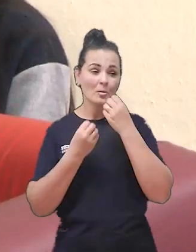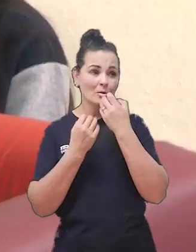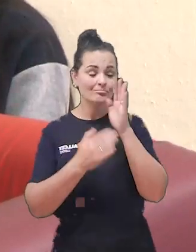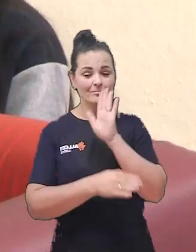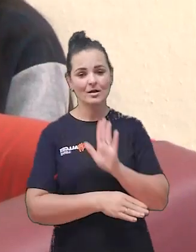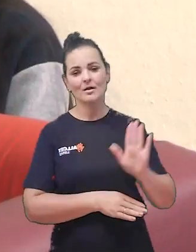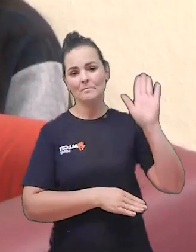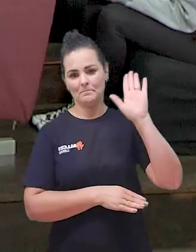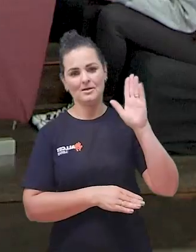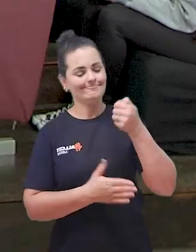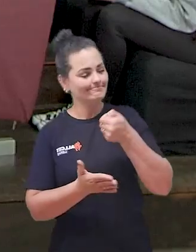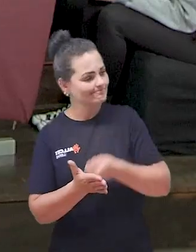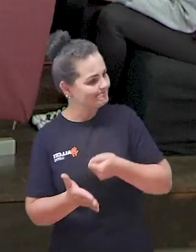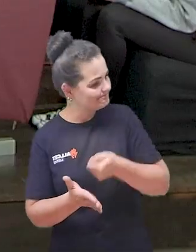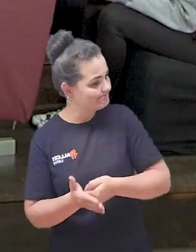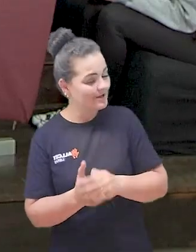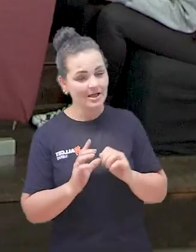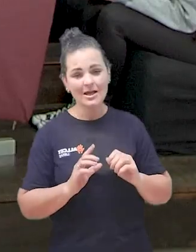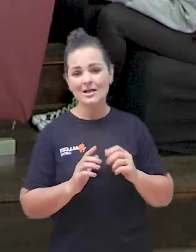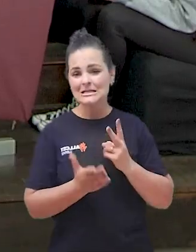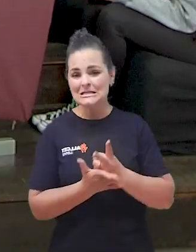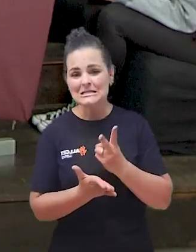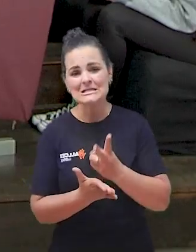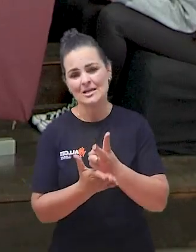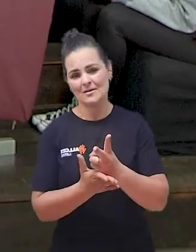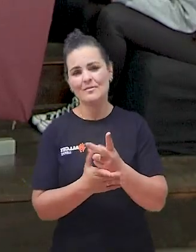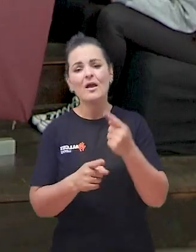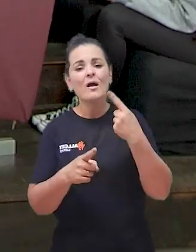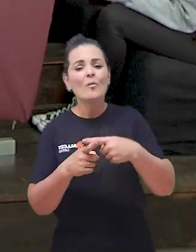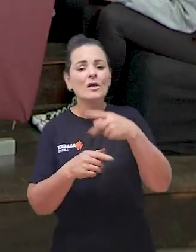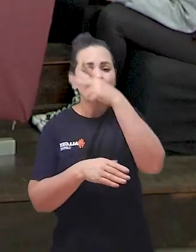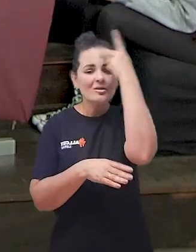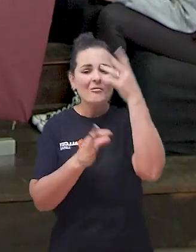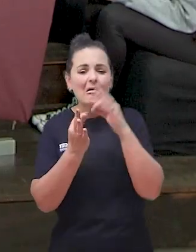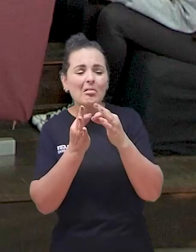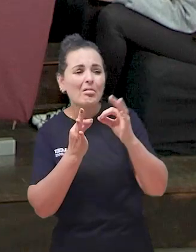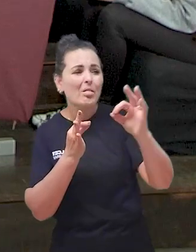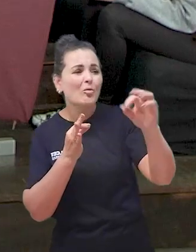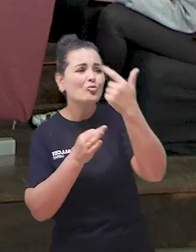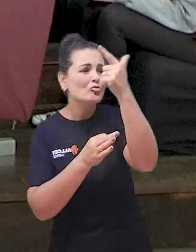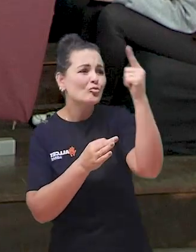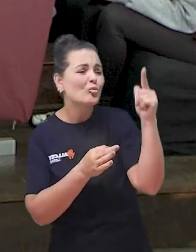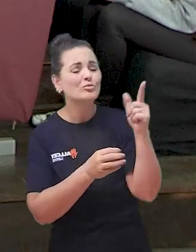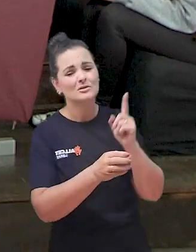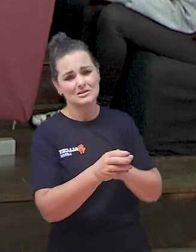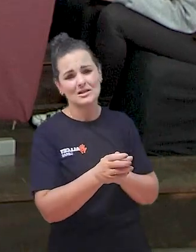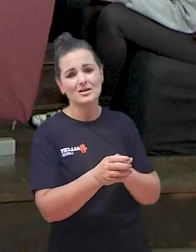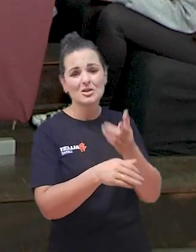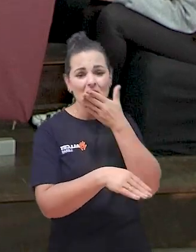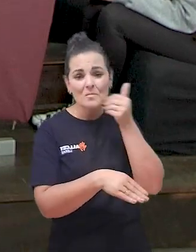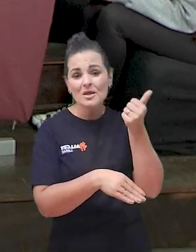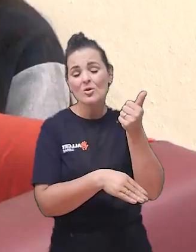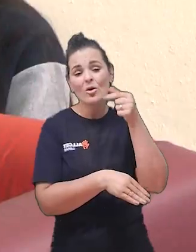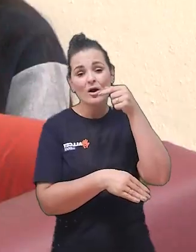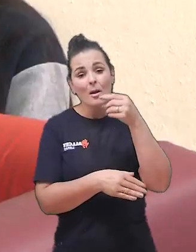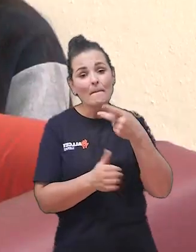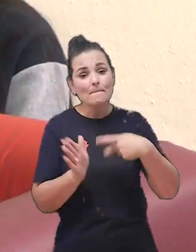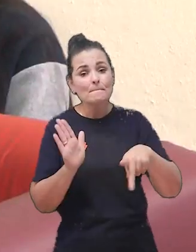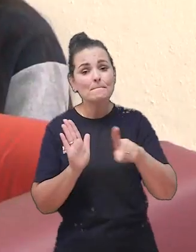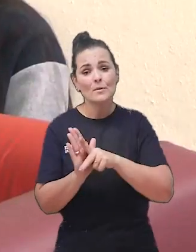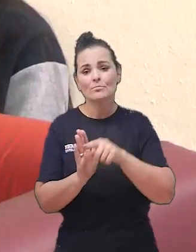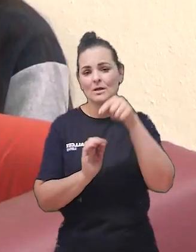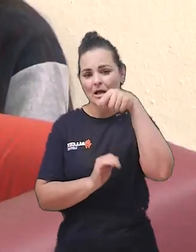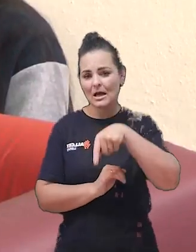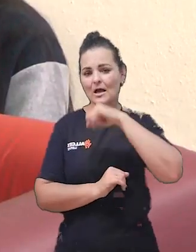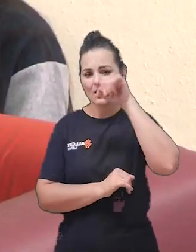sempre lutei por isso, para que as pessoas não tivessem que se deslocar e pudessem ser atendidas em Jaraguá do Sul. Então, eu